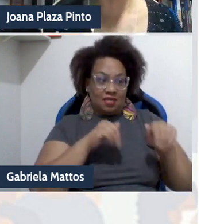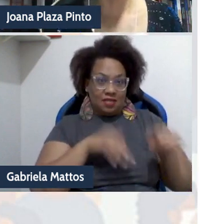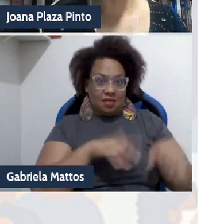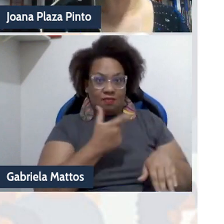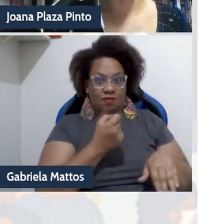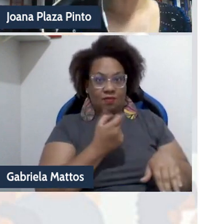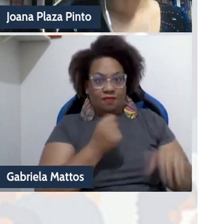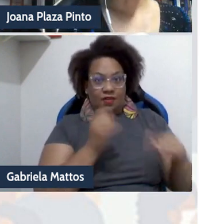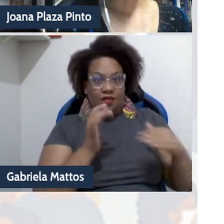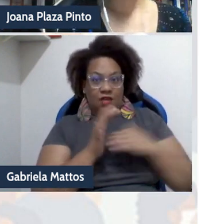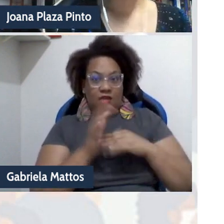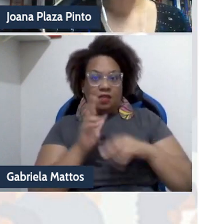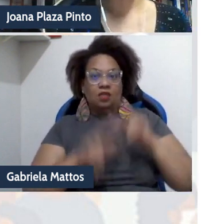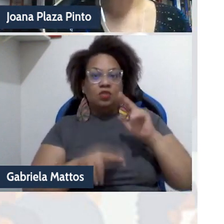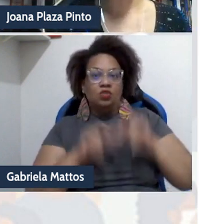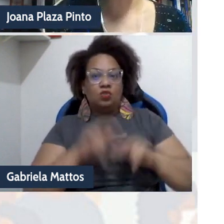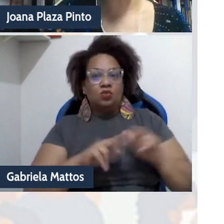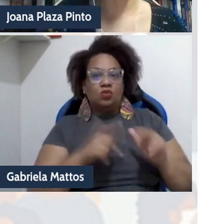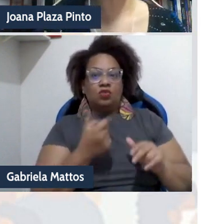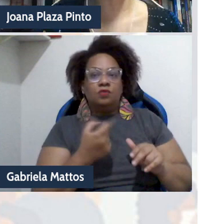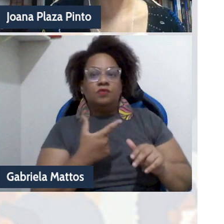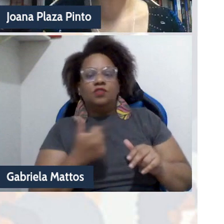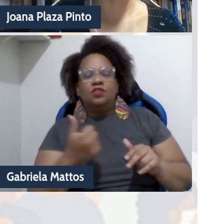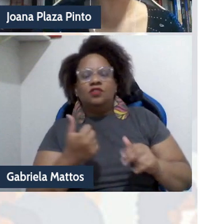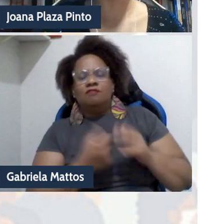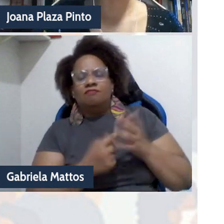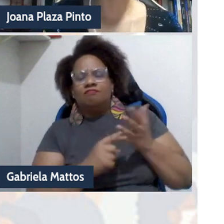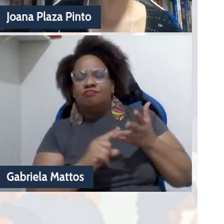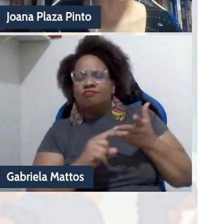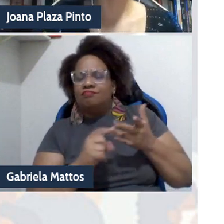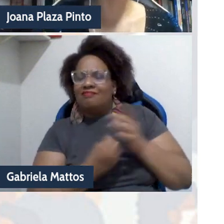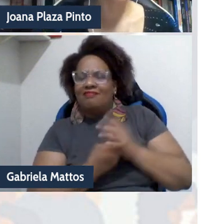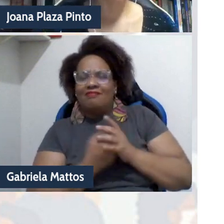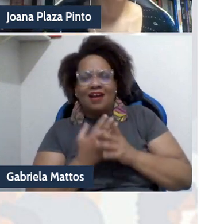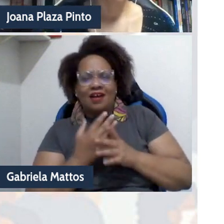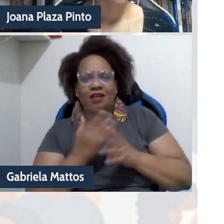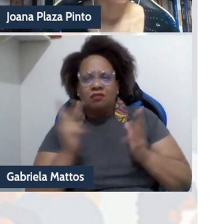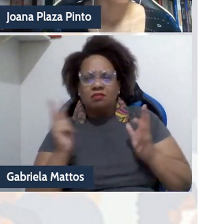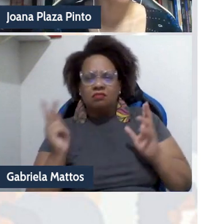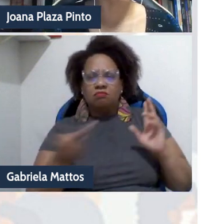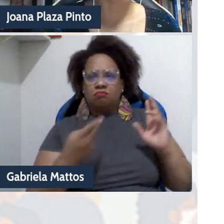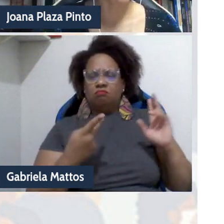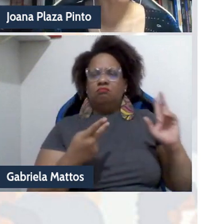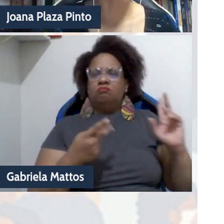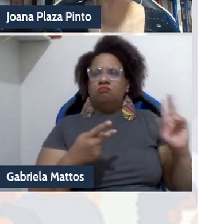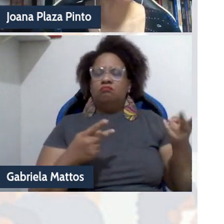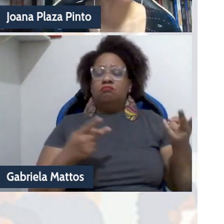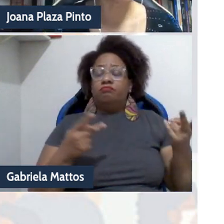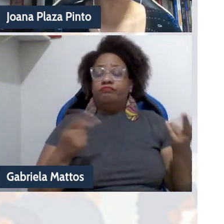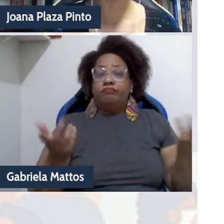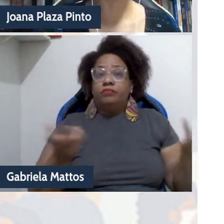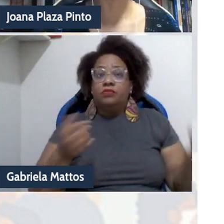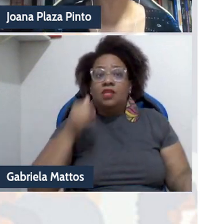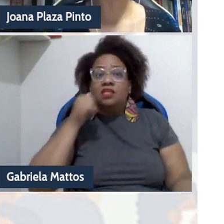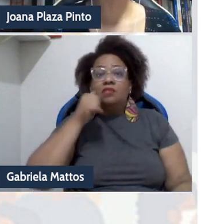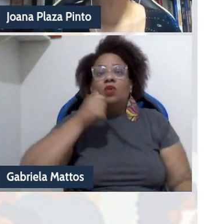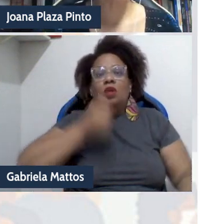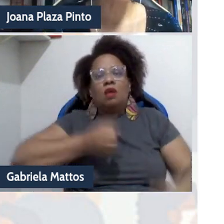junho de 2021, uma série de situações em que as mulheres falavam